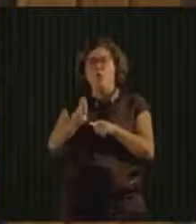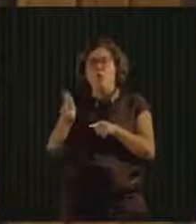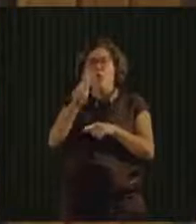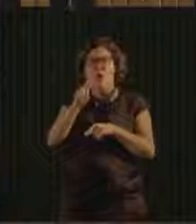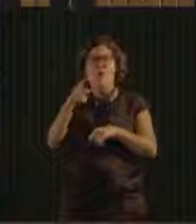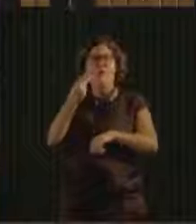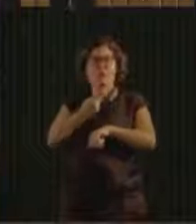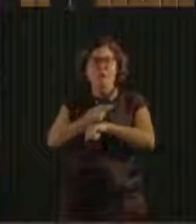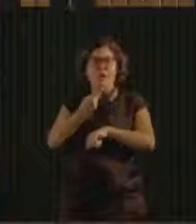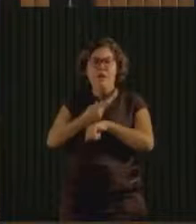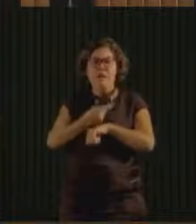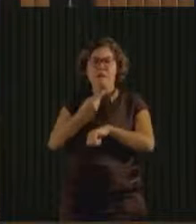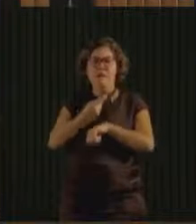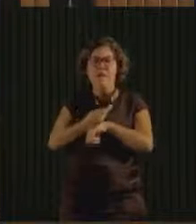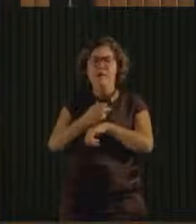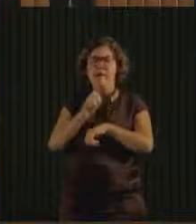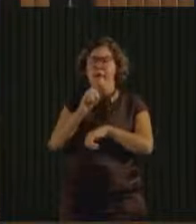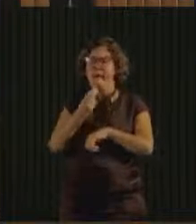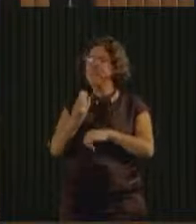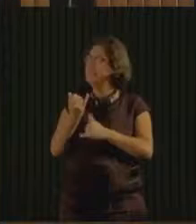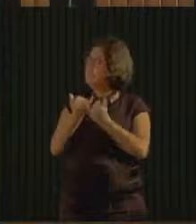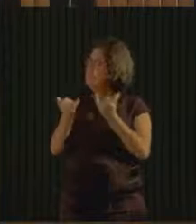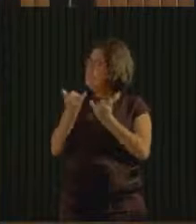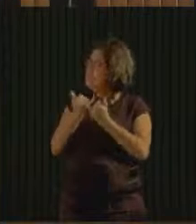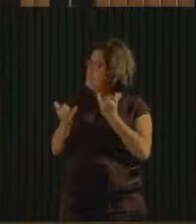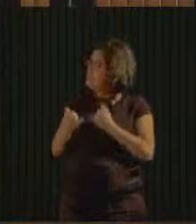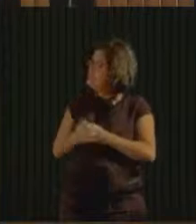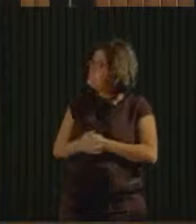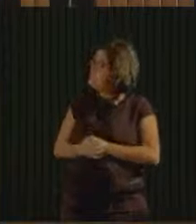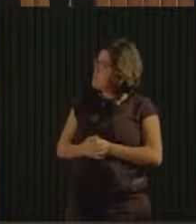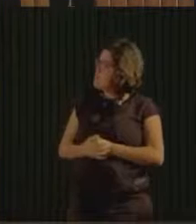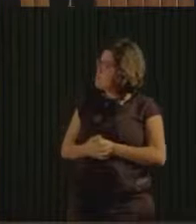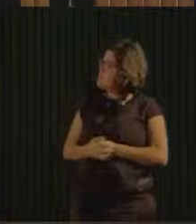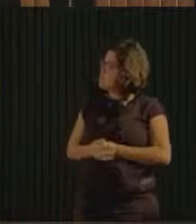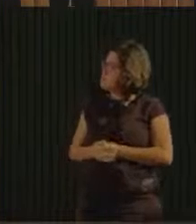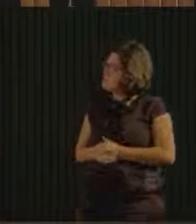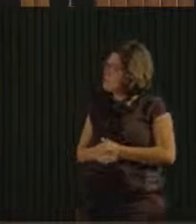plásticos descartáveis ou similares.